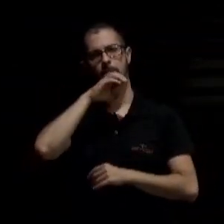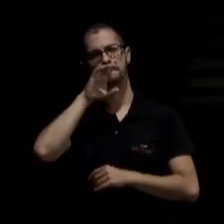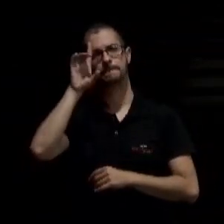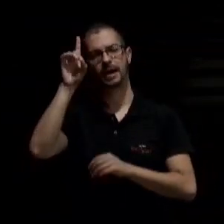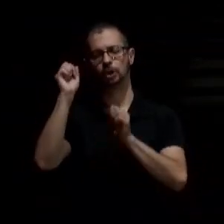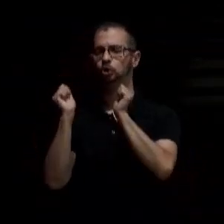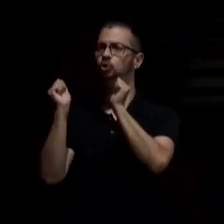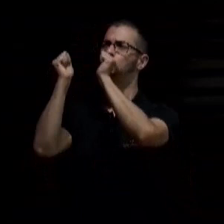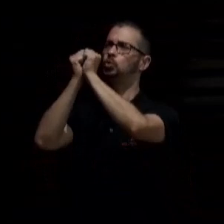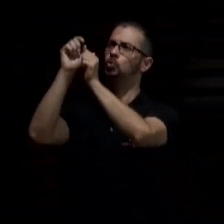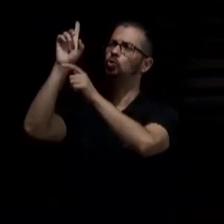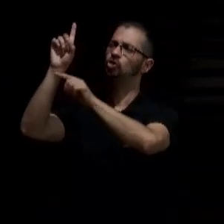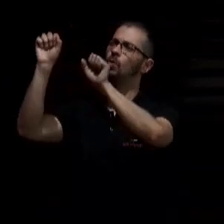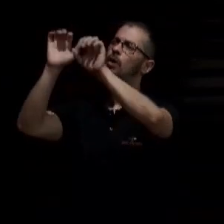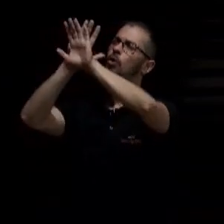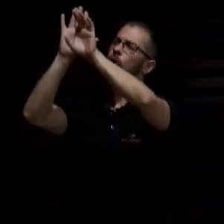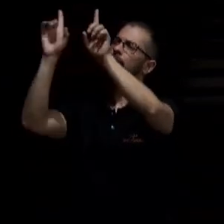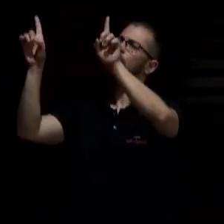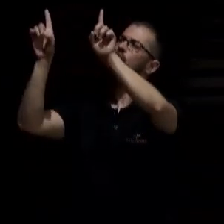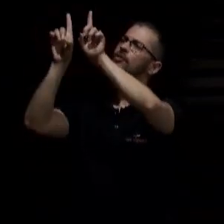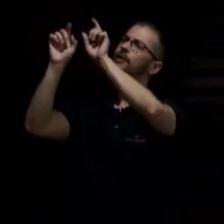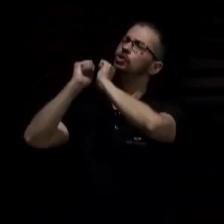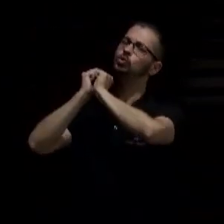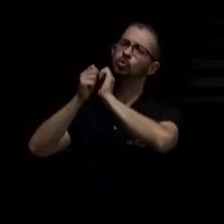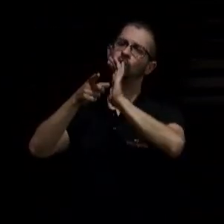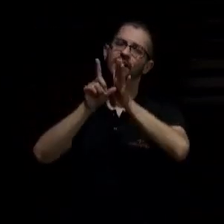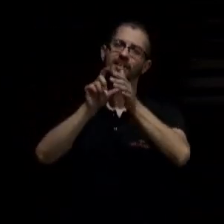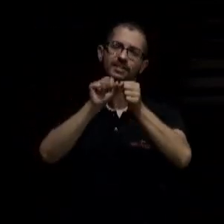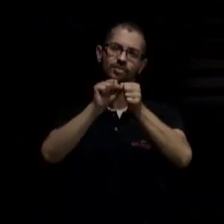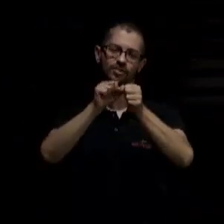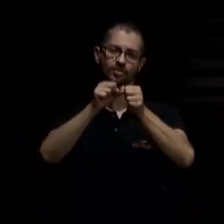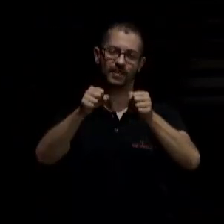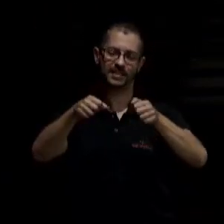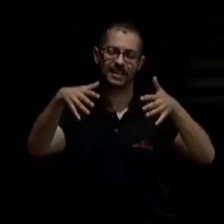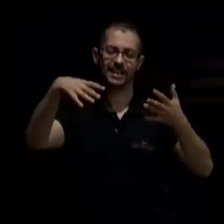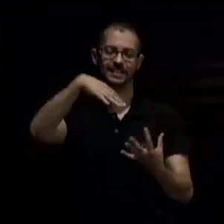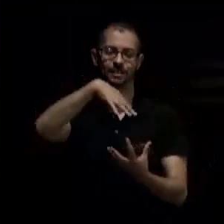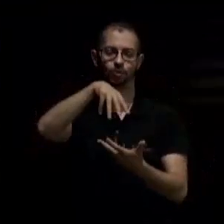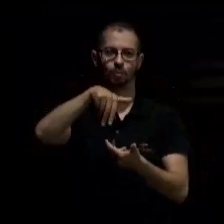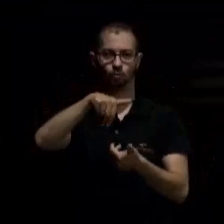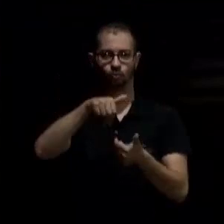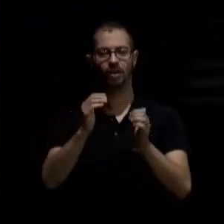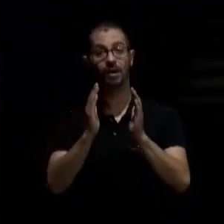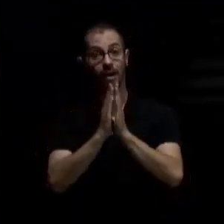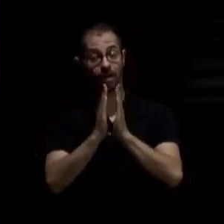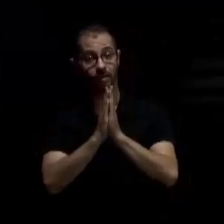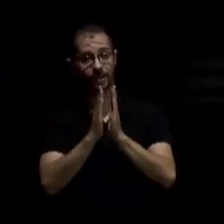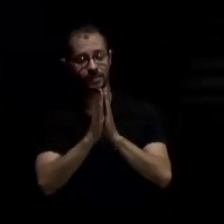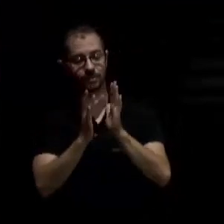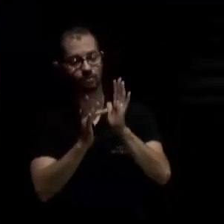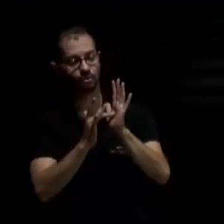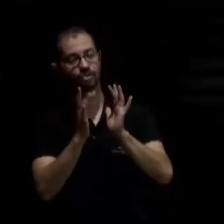com a glória que eu tive junto de ti, antes que houvesse mundo. A oração dele